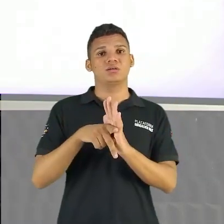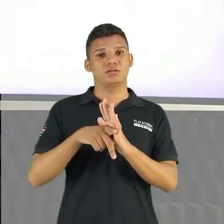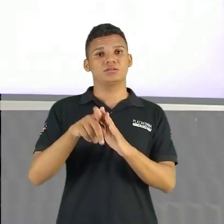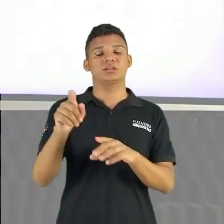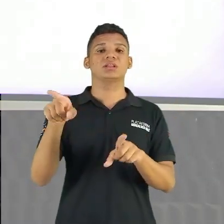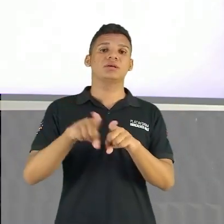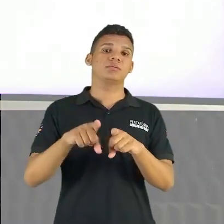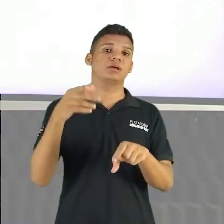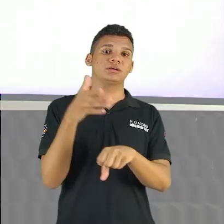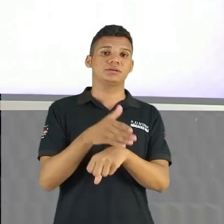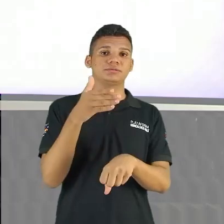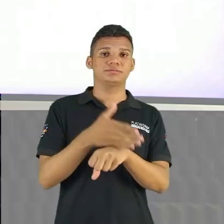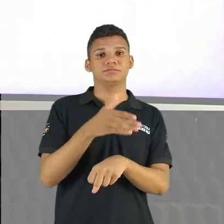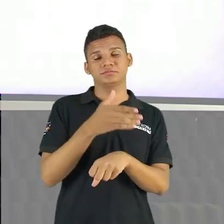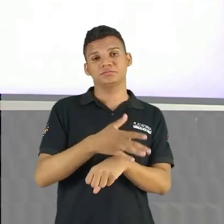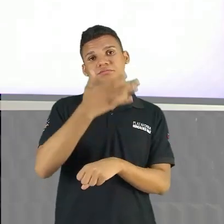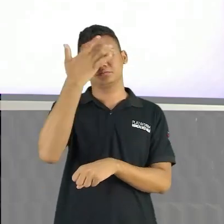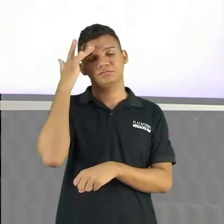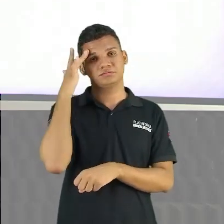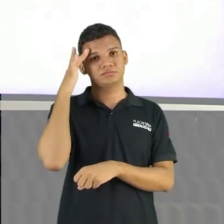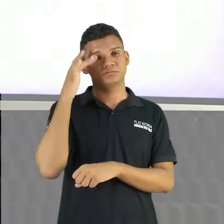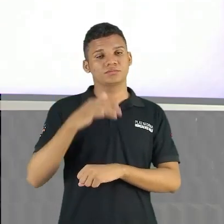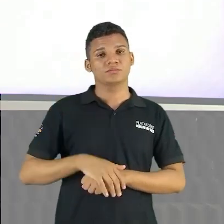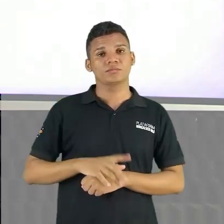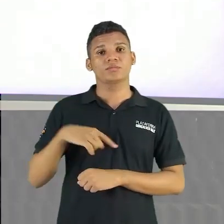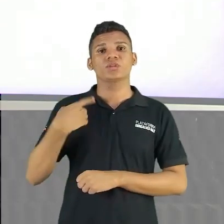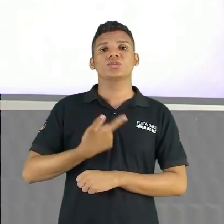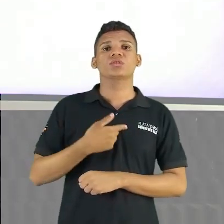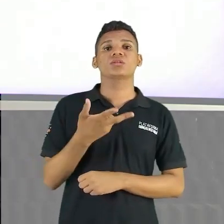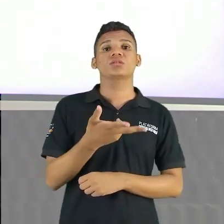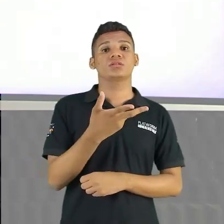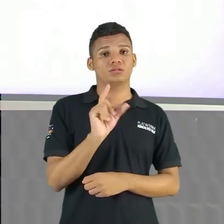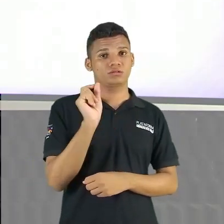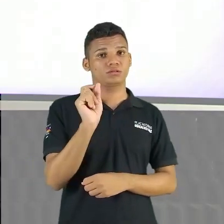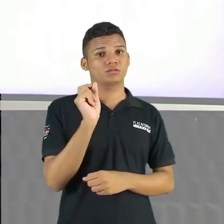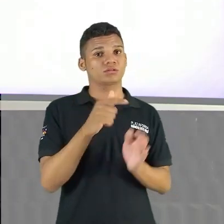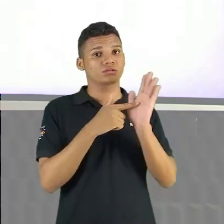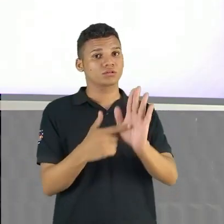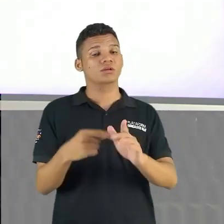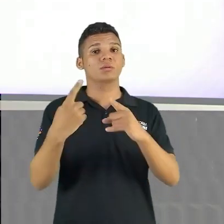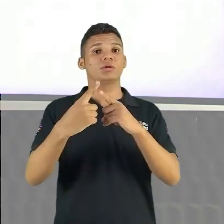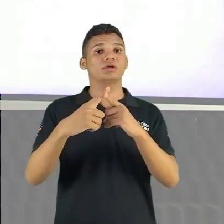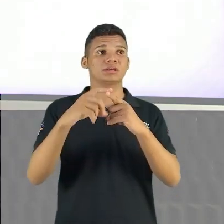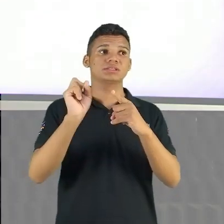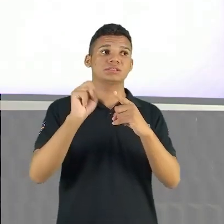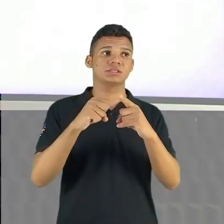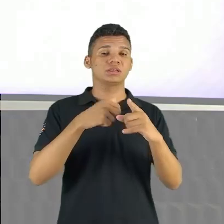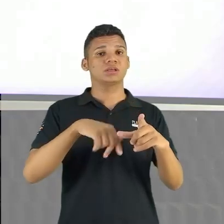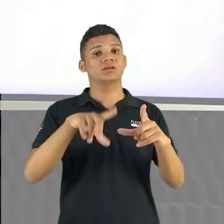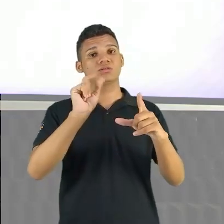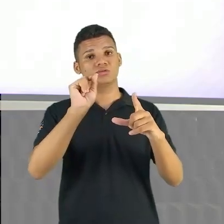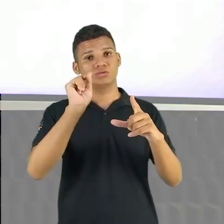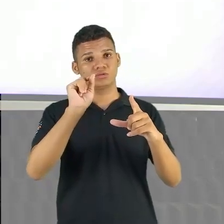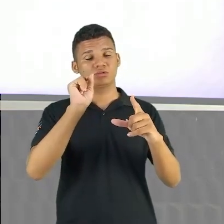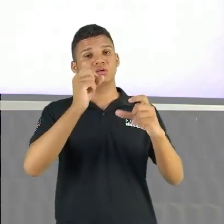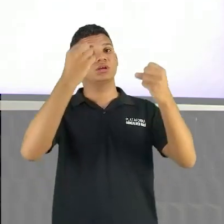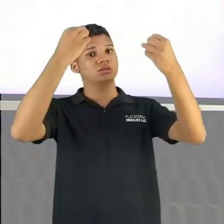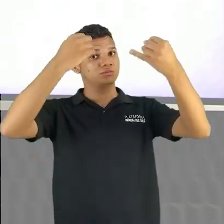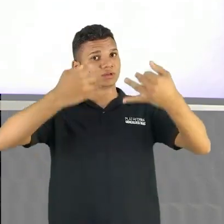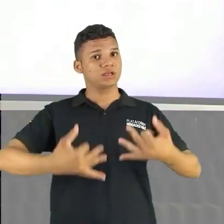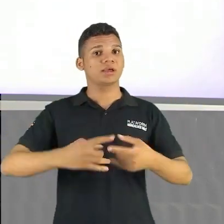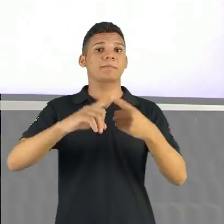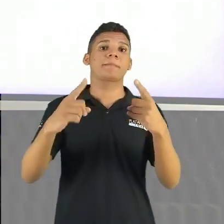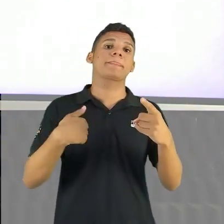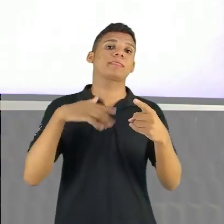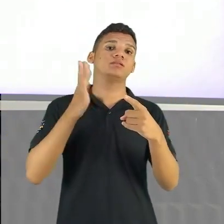participante então nós estamos aqui fazendo um aparato daquilo que realmente o edital está dizendo E esse tema ele já